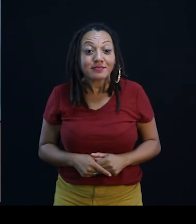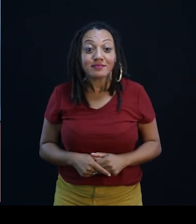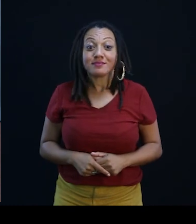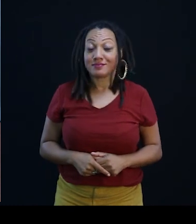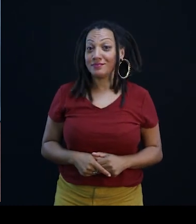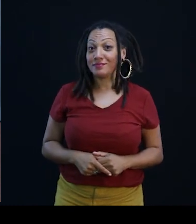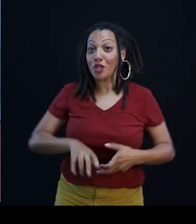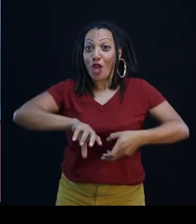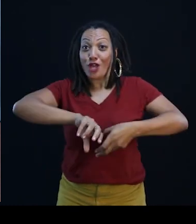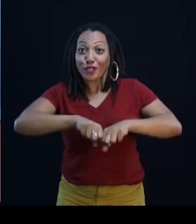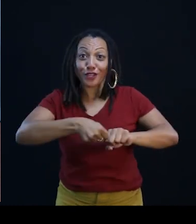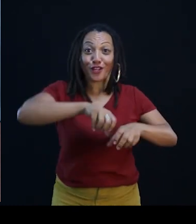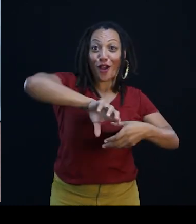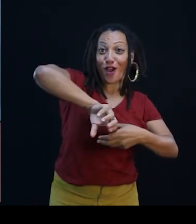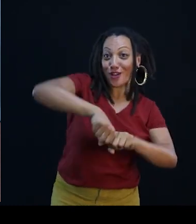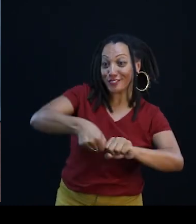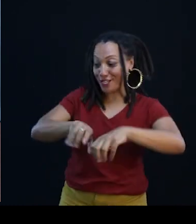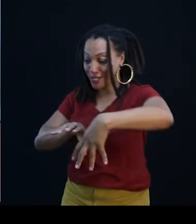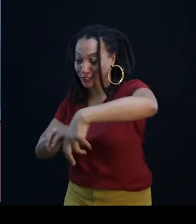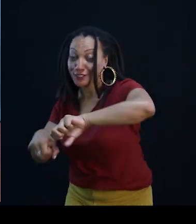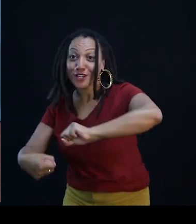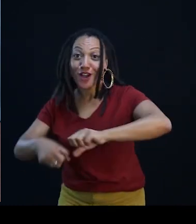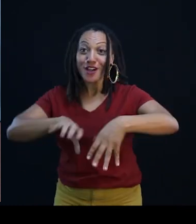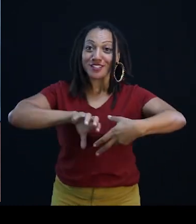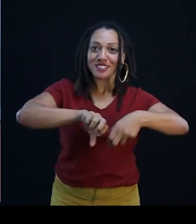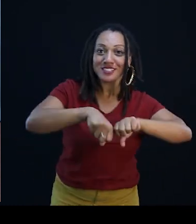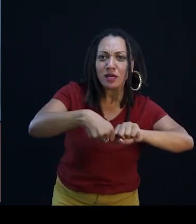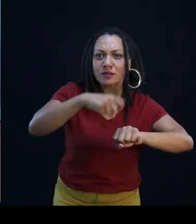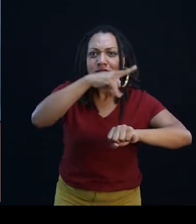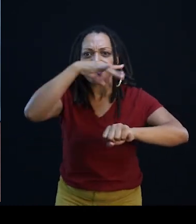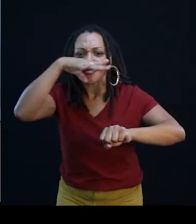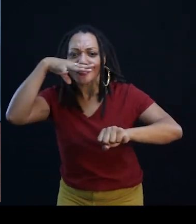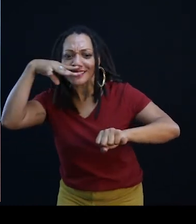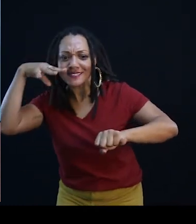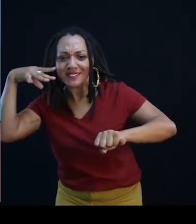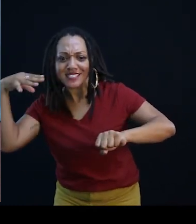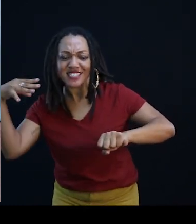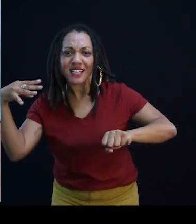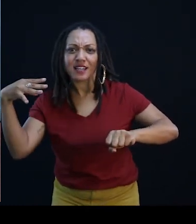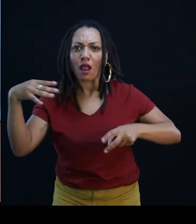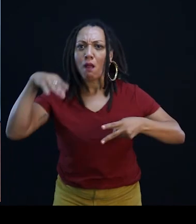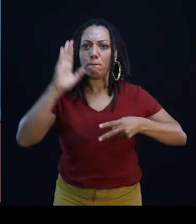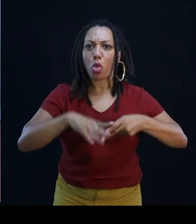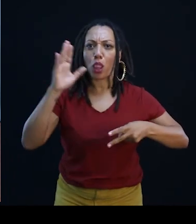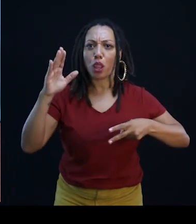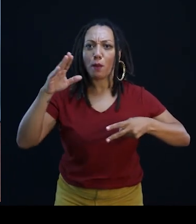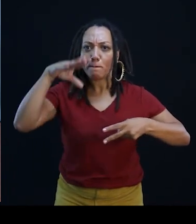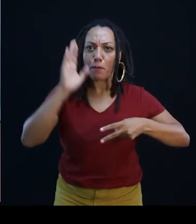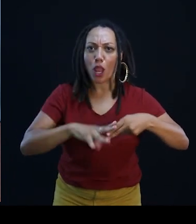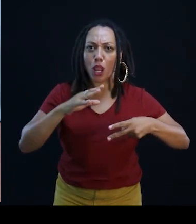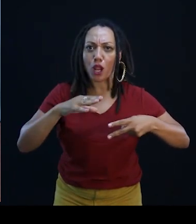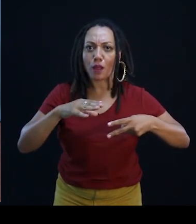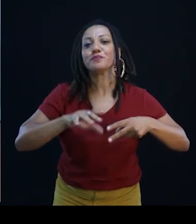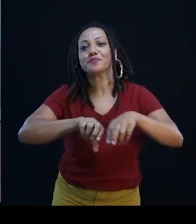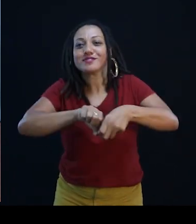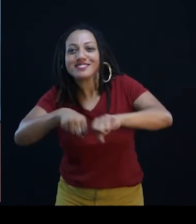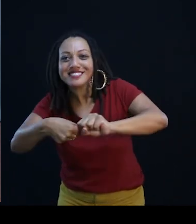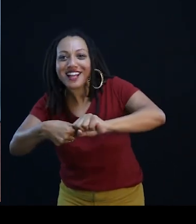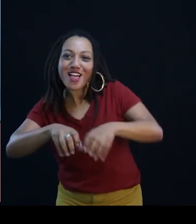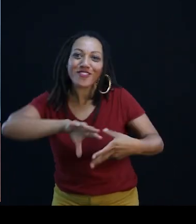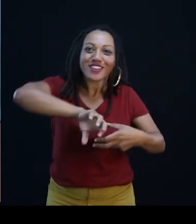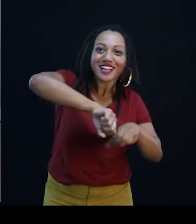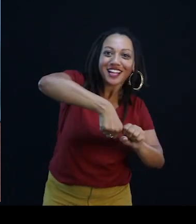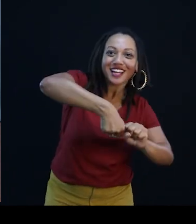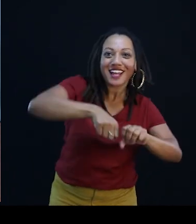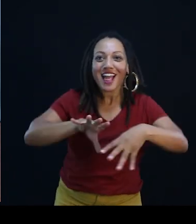Esse mesmo, pega, pega. Torce, torce, lavadeira, quanto mais torce, mais cheira. Torce,